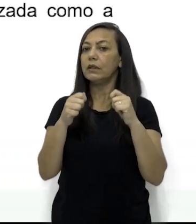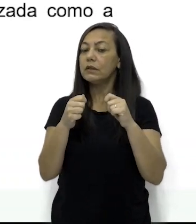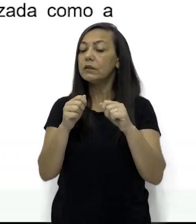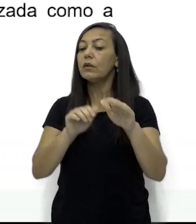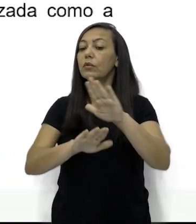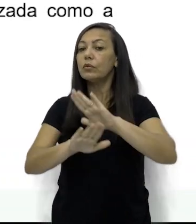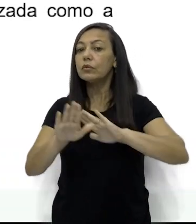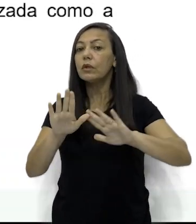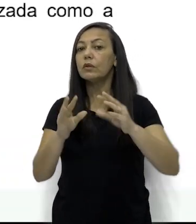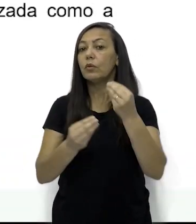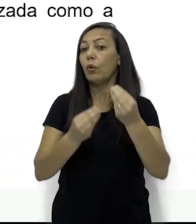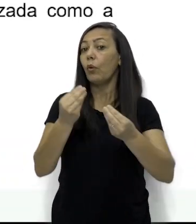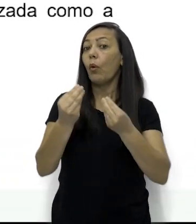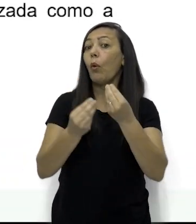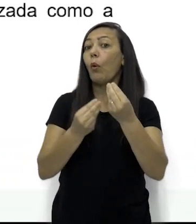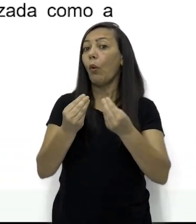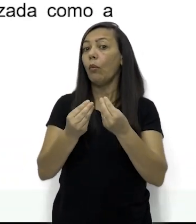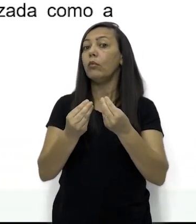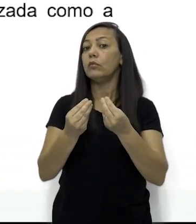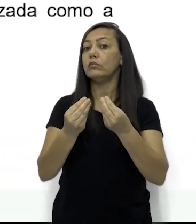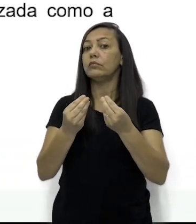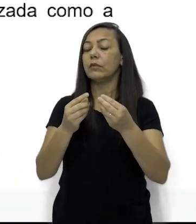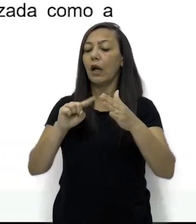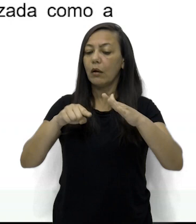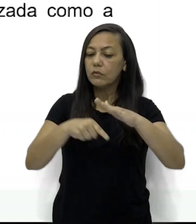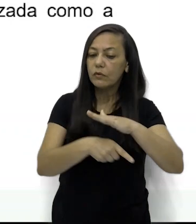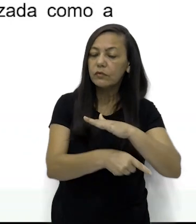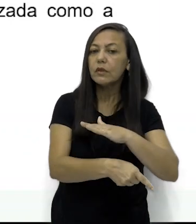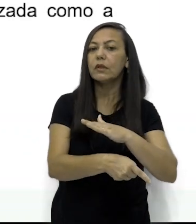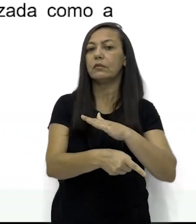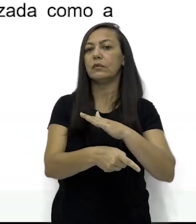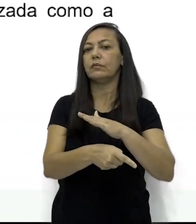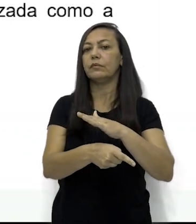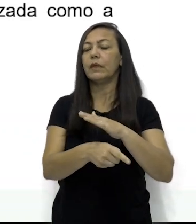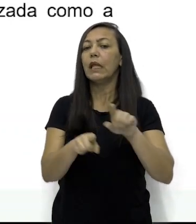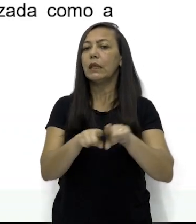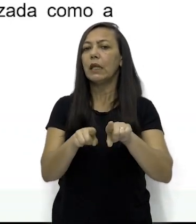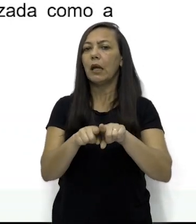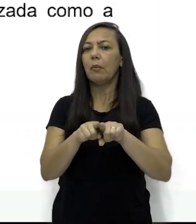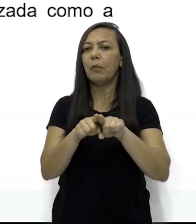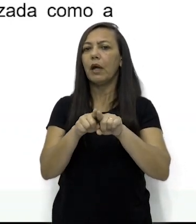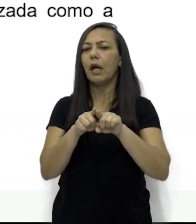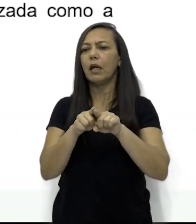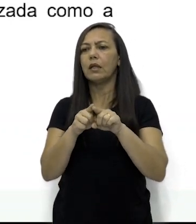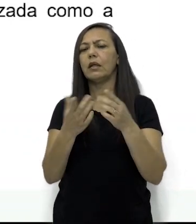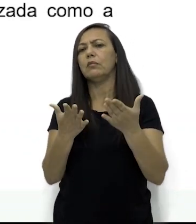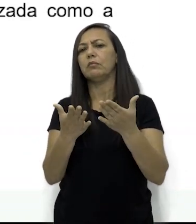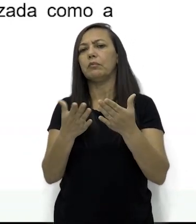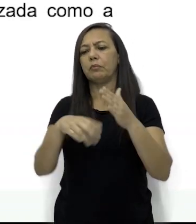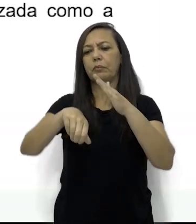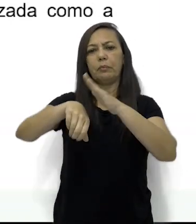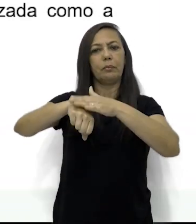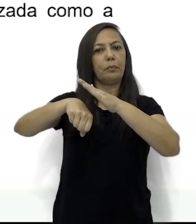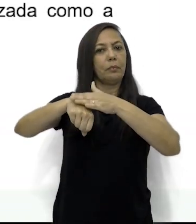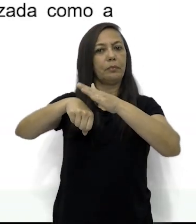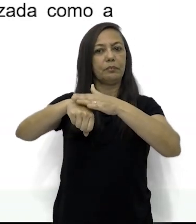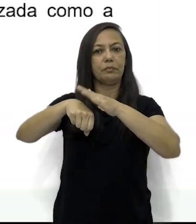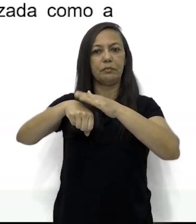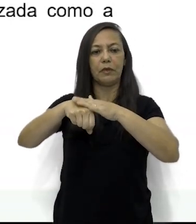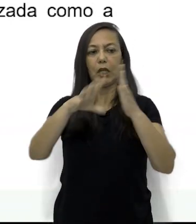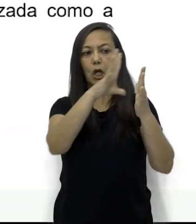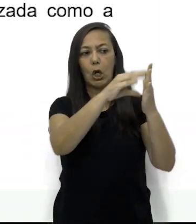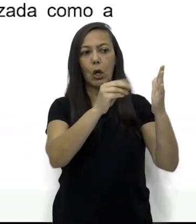nessa pintura, o aprofundamento no tema, a originalidade de vocês na criação dessa obra de arte, tá